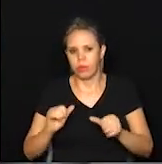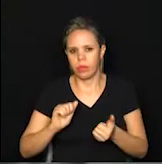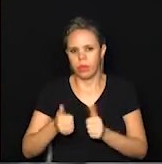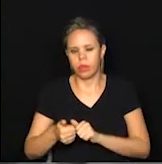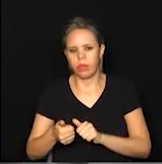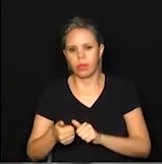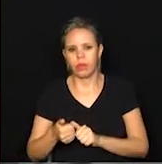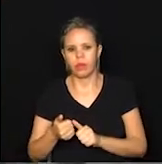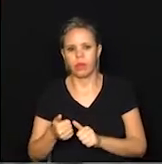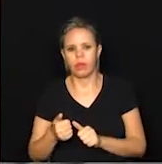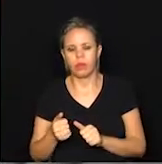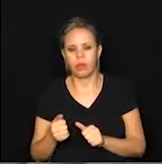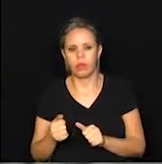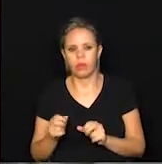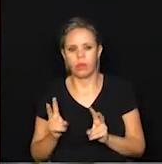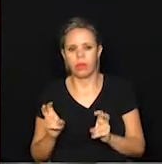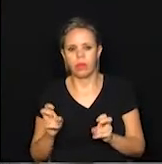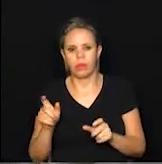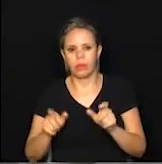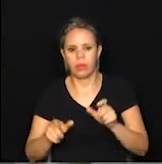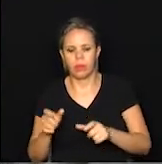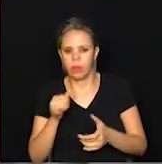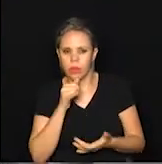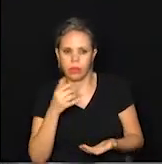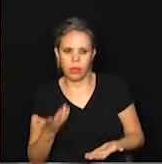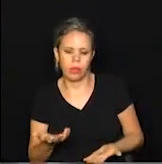algum especificamente de alguma